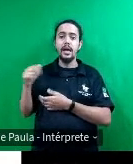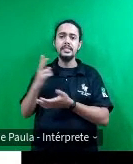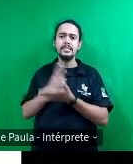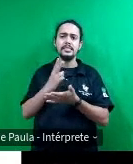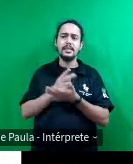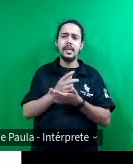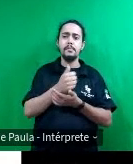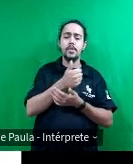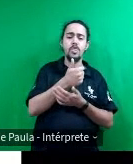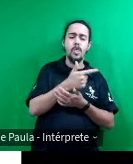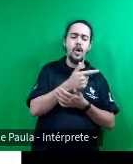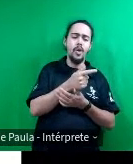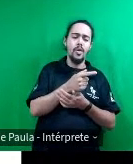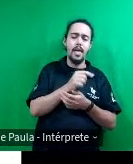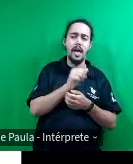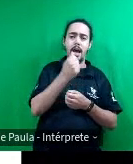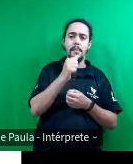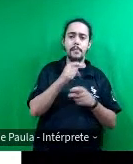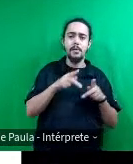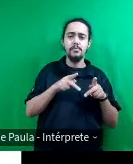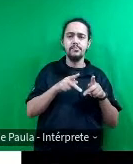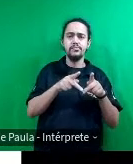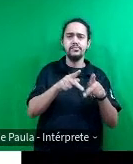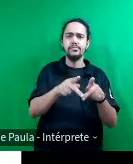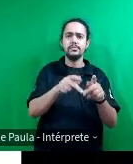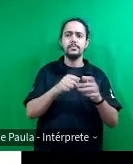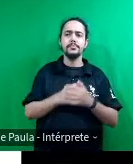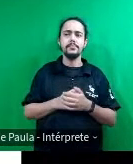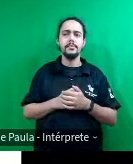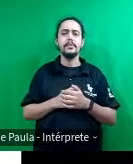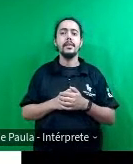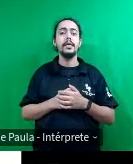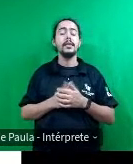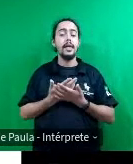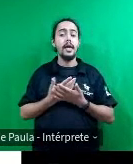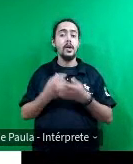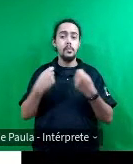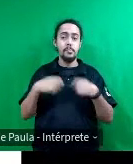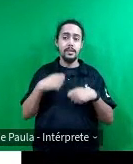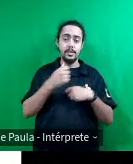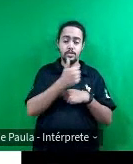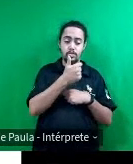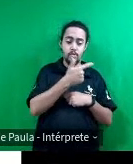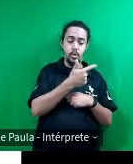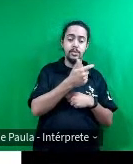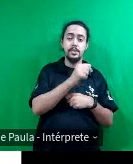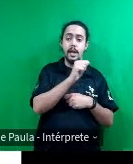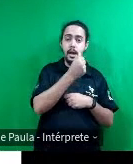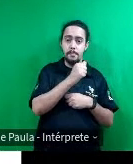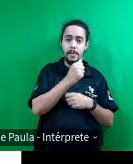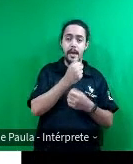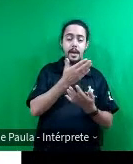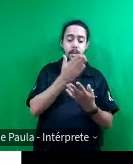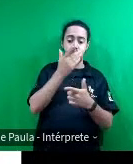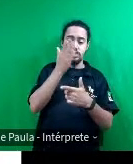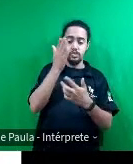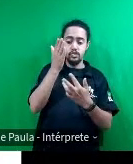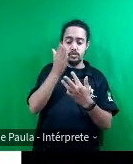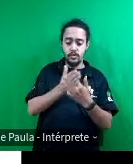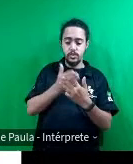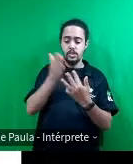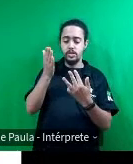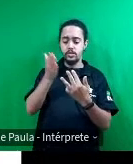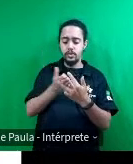amperes, eu mudei o meu circuito, né? Agora eu vou ter que dividir os meus 12 amperes entre o R1, o R2 e o